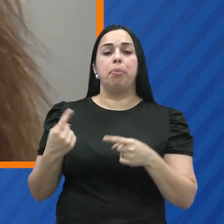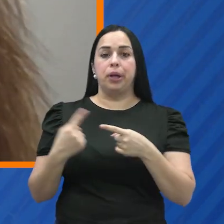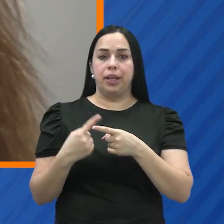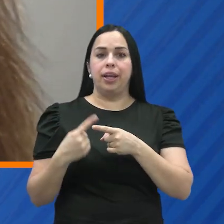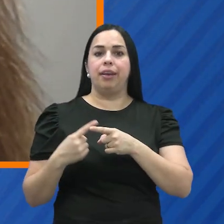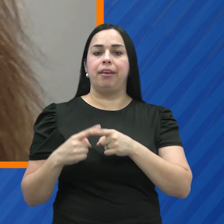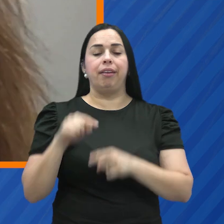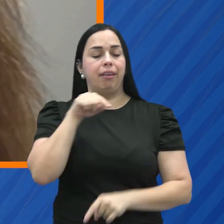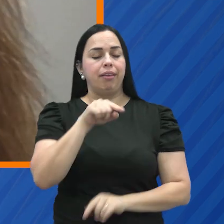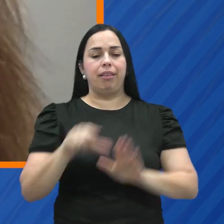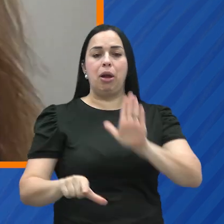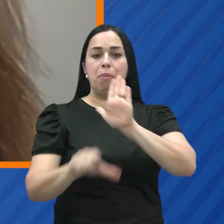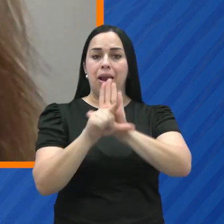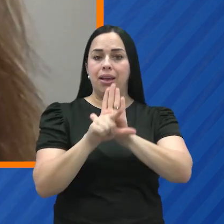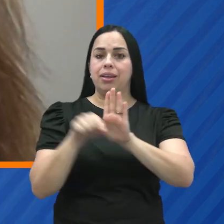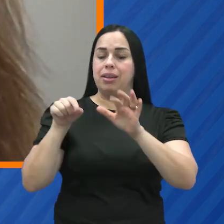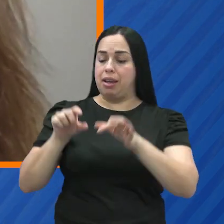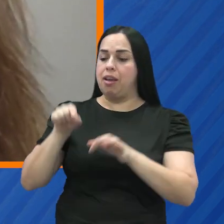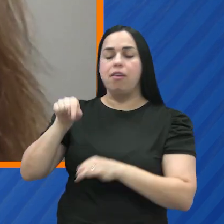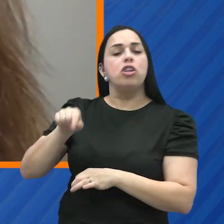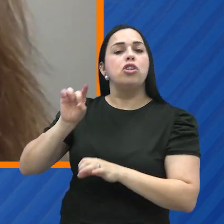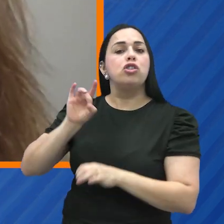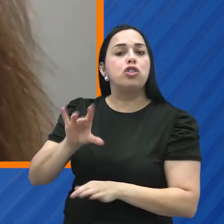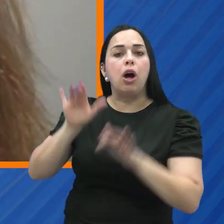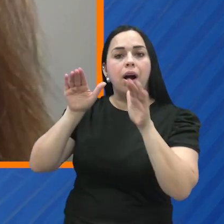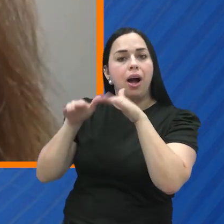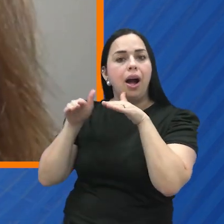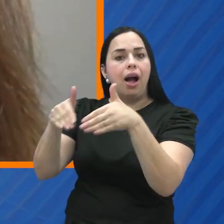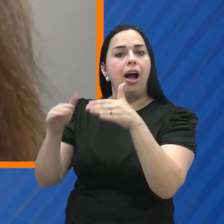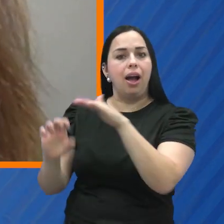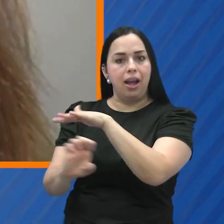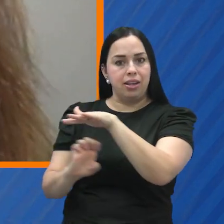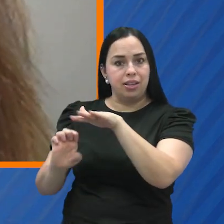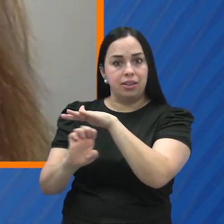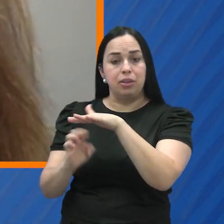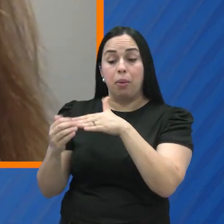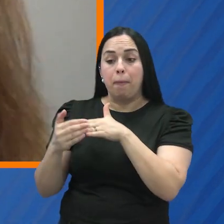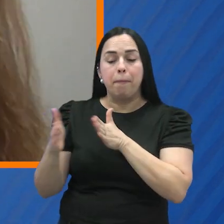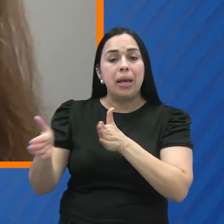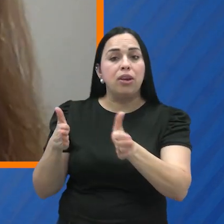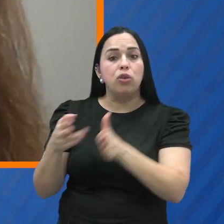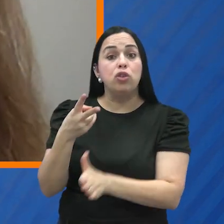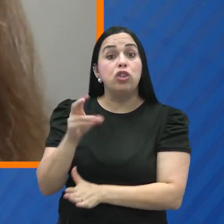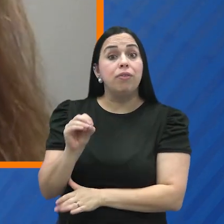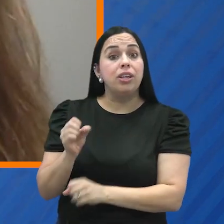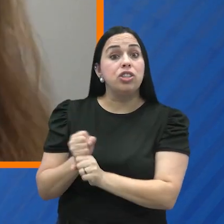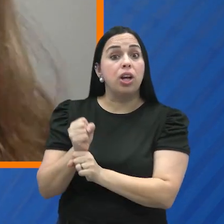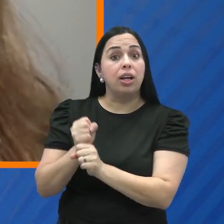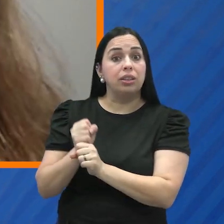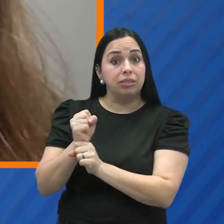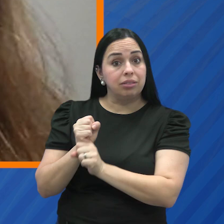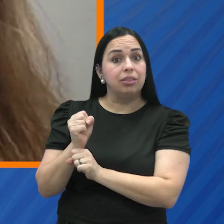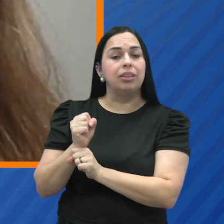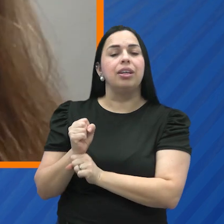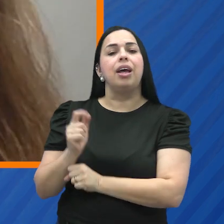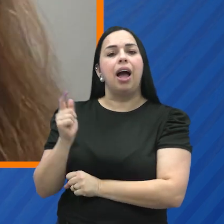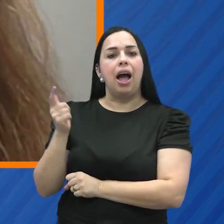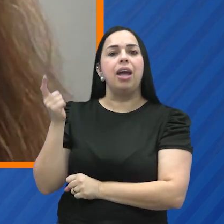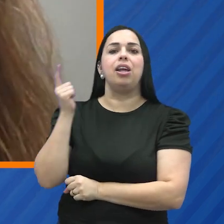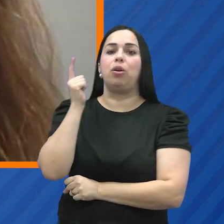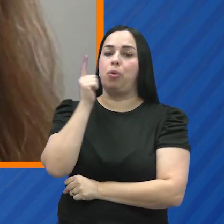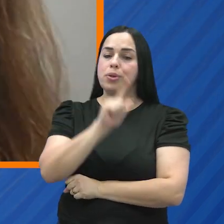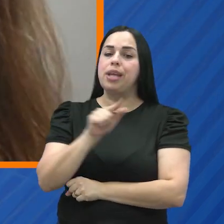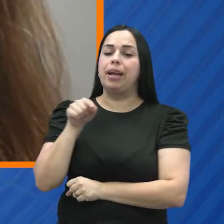ficam protegidos por um monopólio de exclusividade de vendas durante 20 anos. E, nesse sentido, a